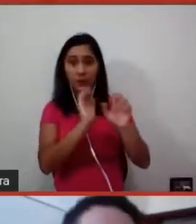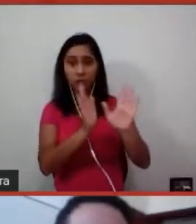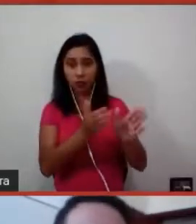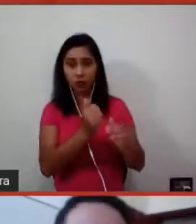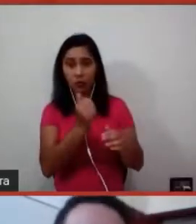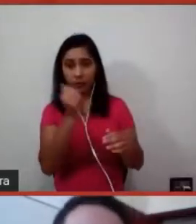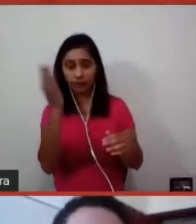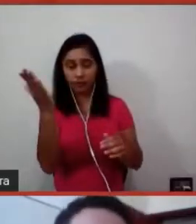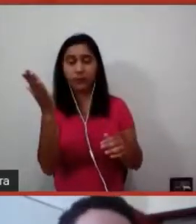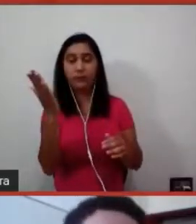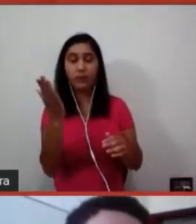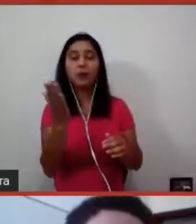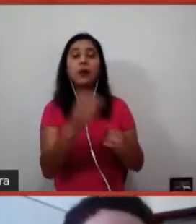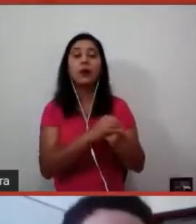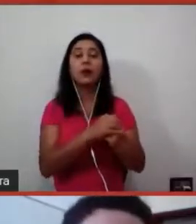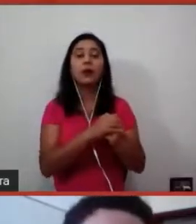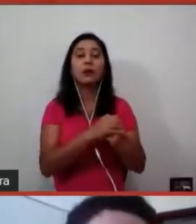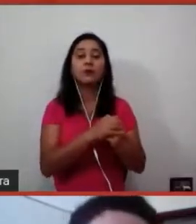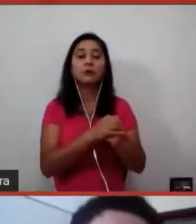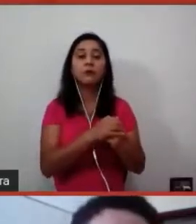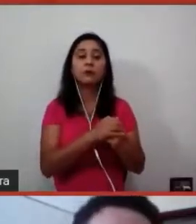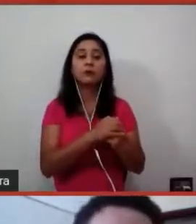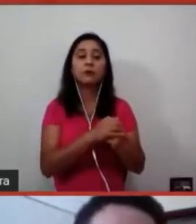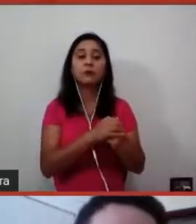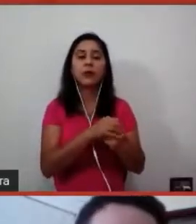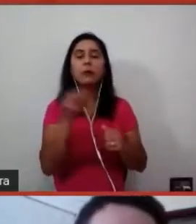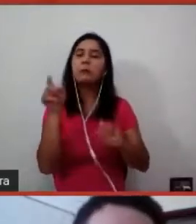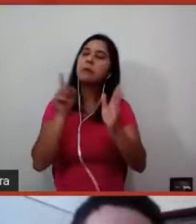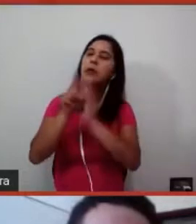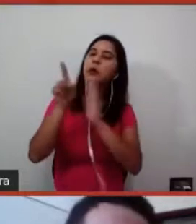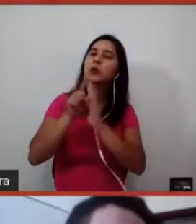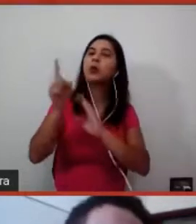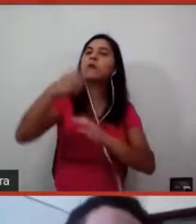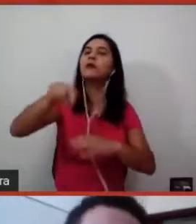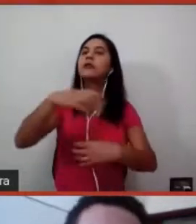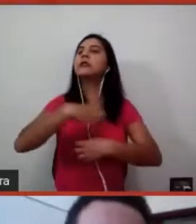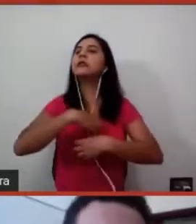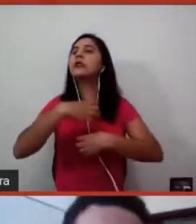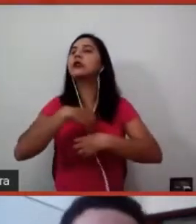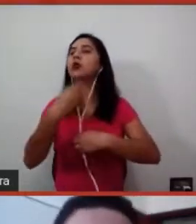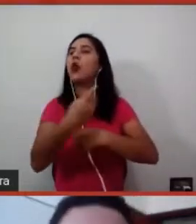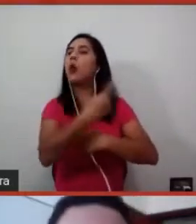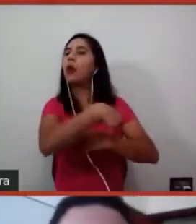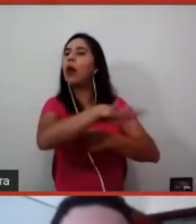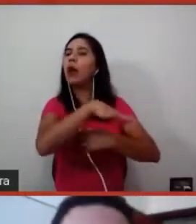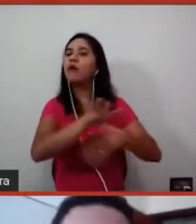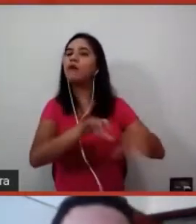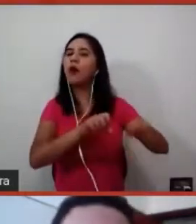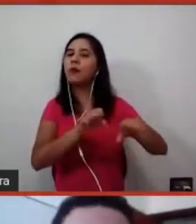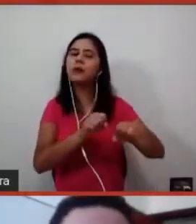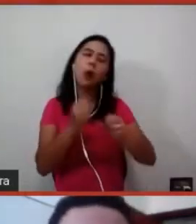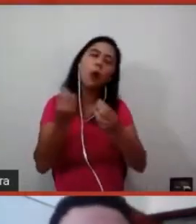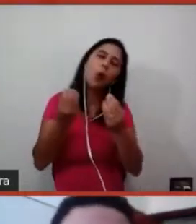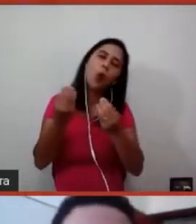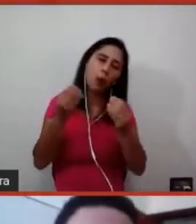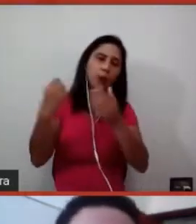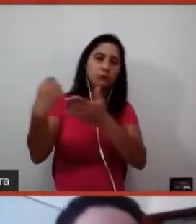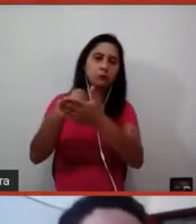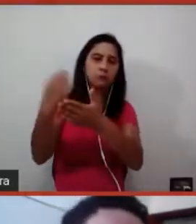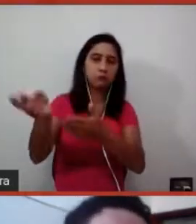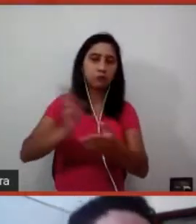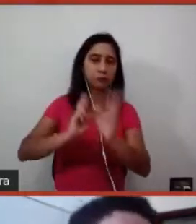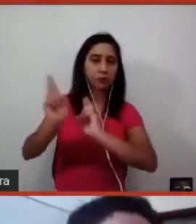estudantes concluindo o curso, do que eles sentiam com relação à percepção de formação, né? E os